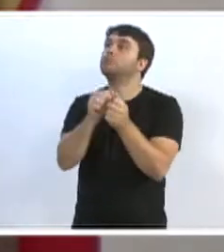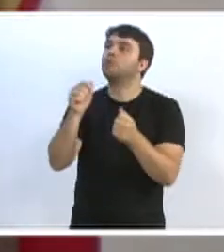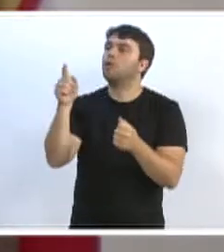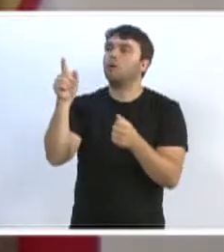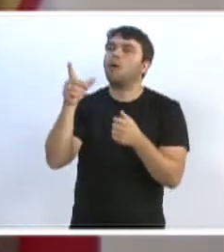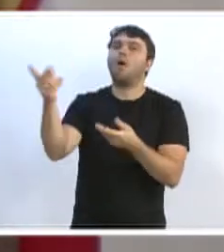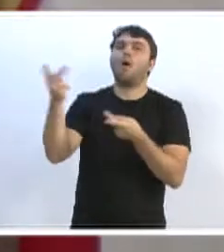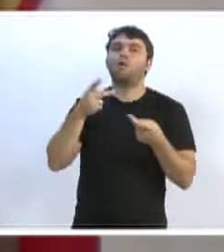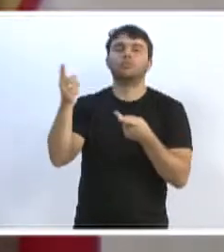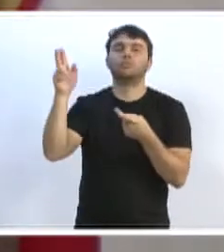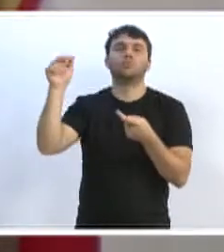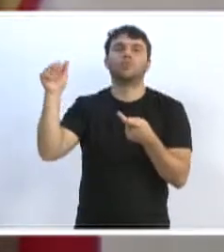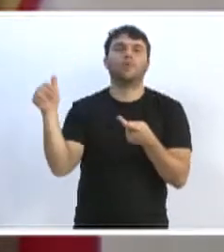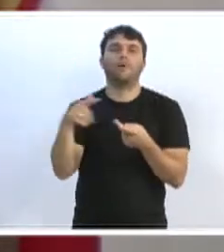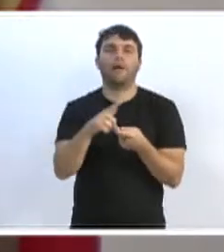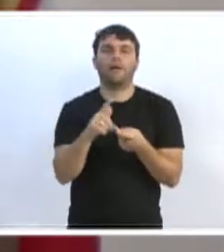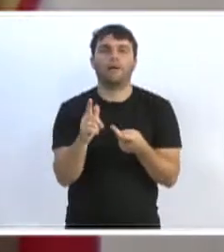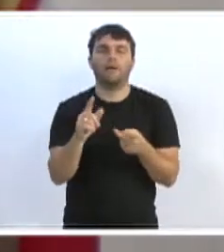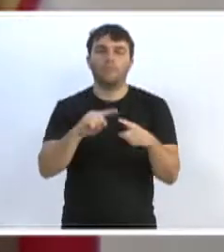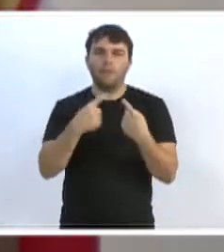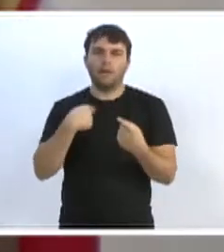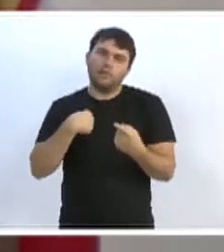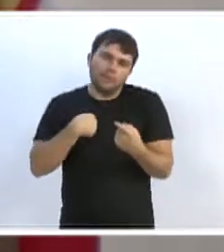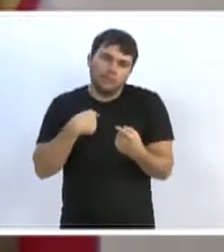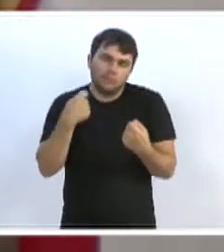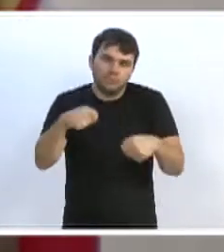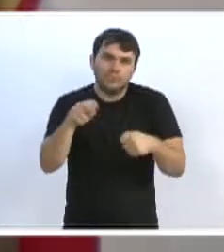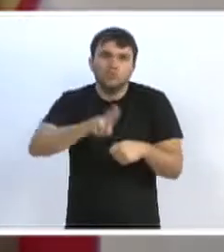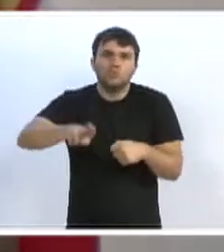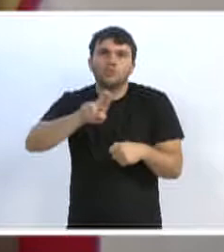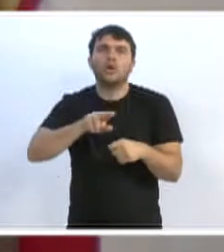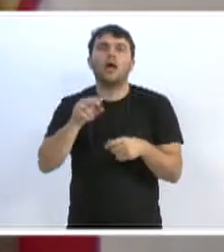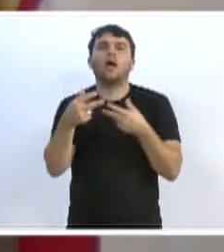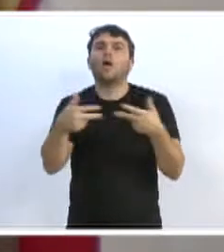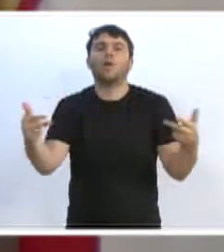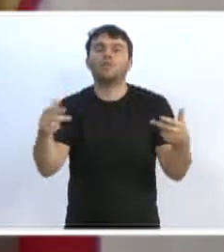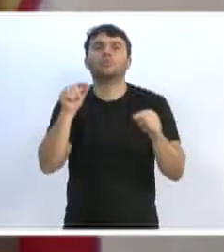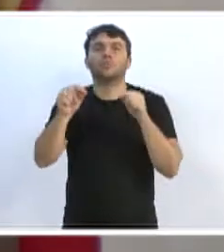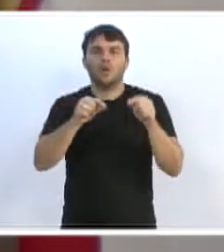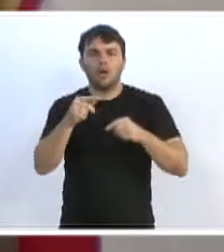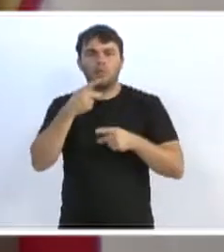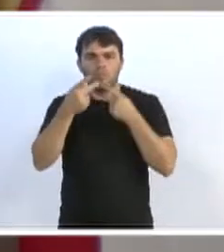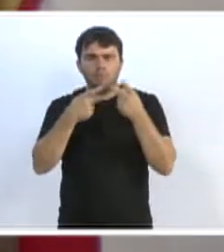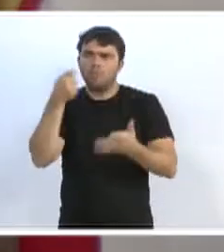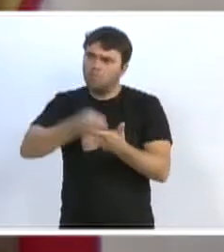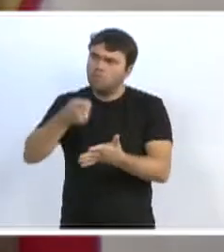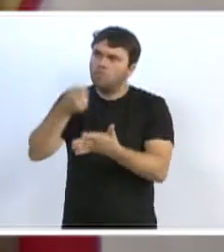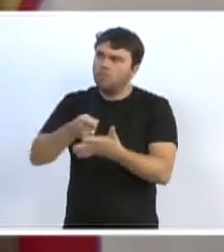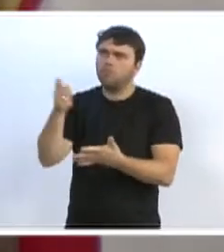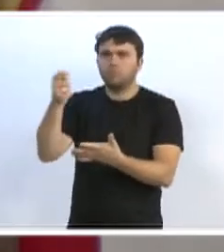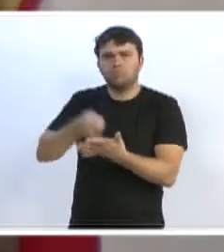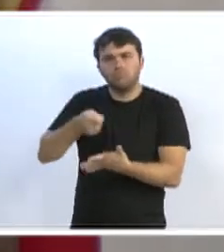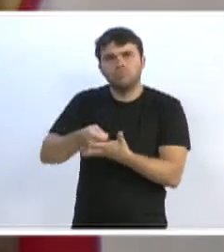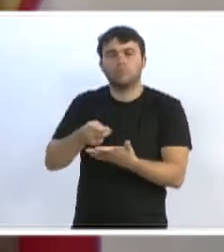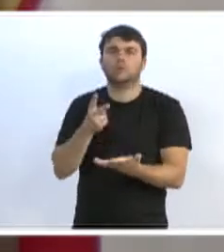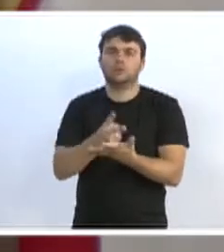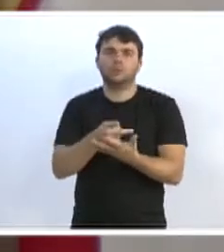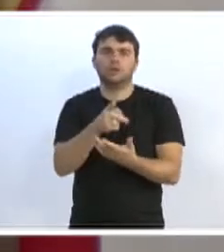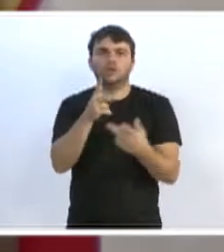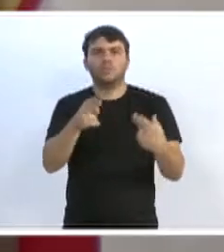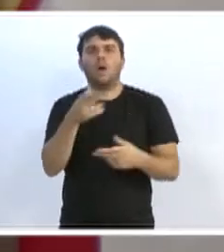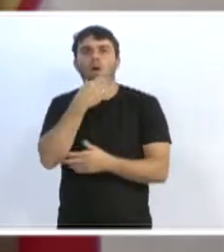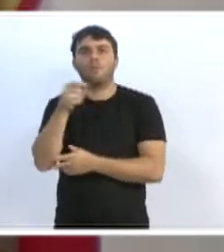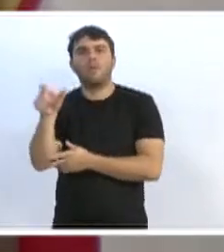Mas daí tem que usar a forma combativa, a ferramenta que Vossa Excelência tem na mão, como parlamentar, e cobrar mesmo e ir para cima, assim como o vereador Ito